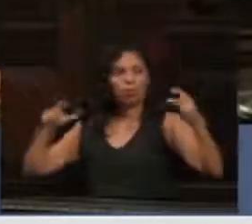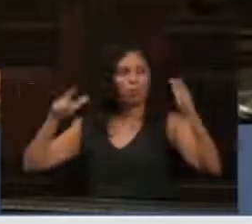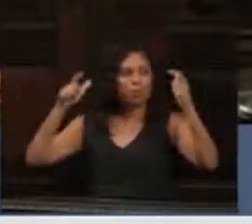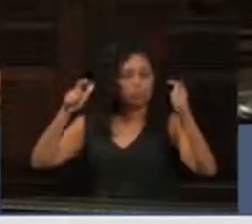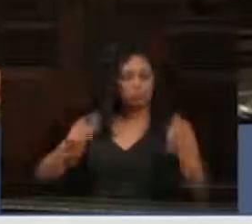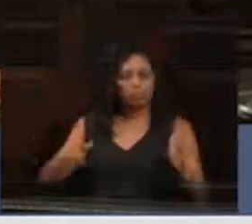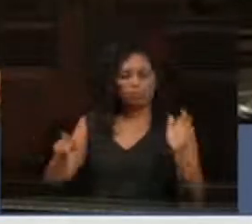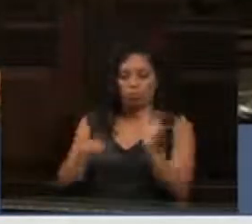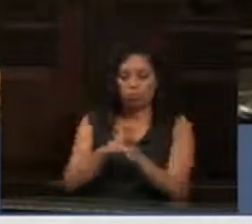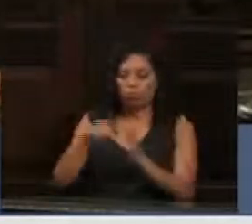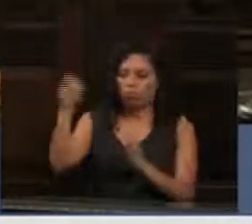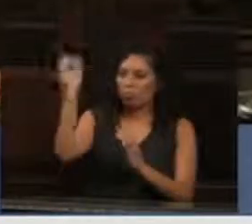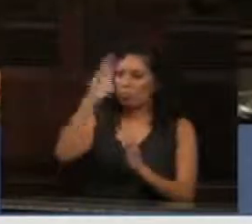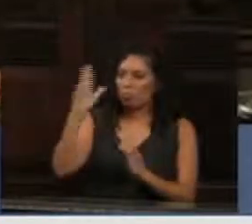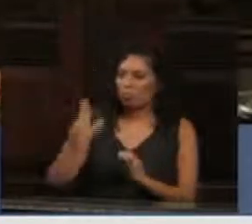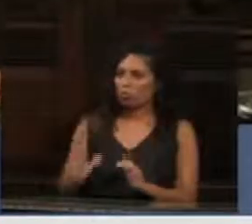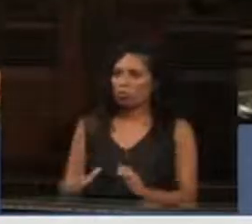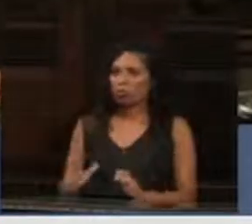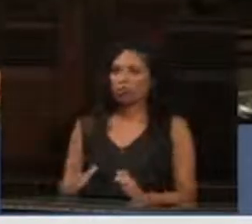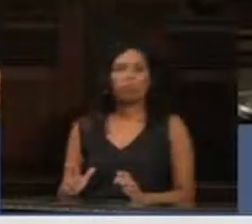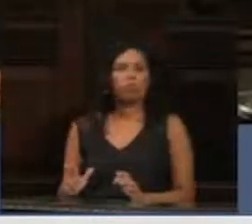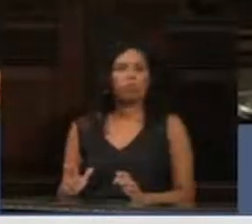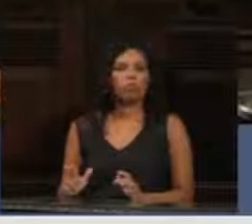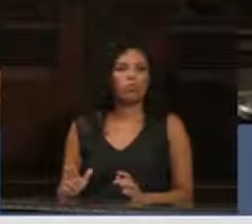de energia.